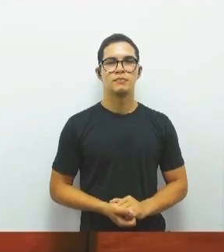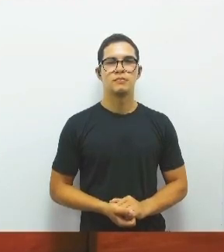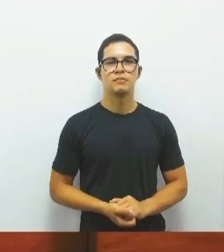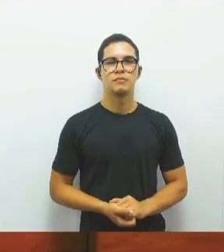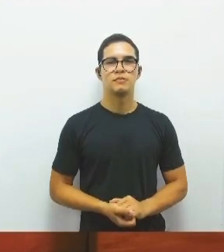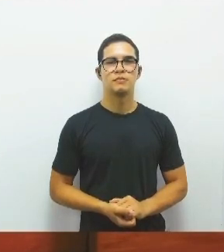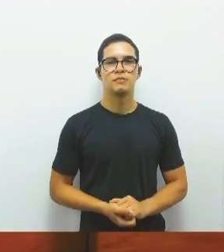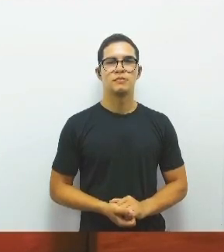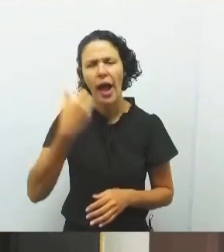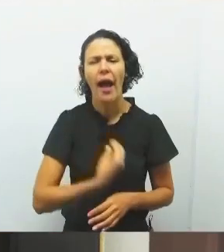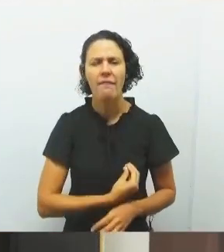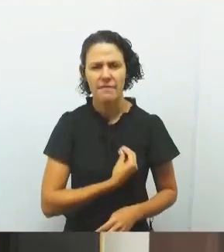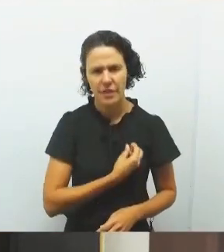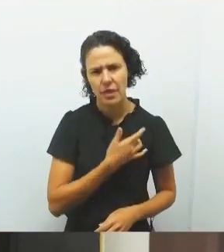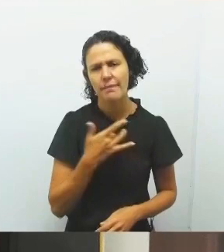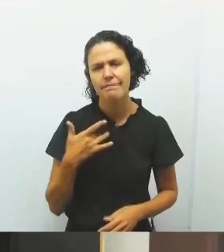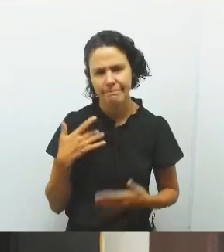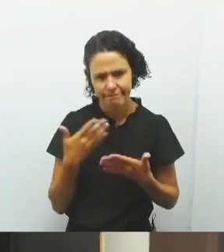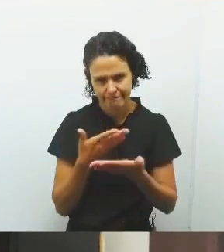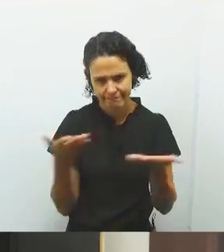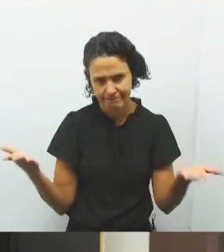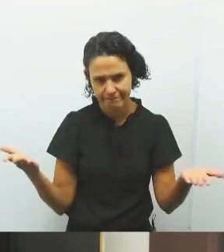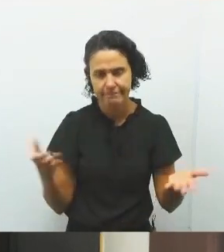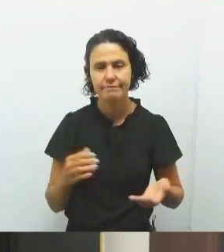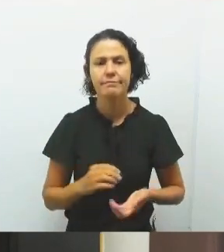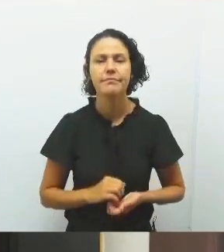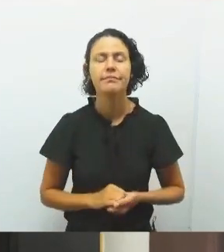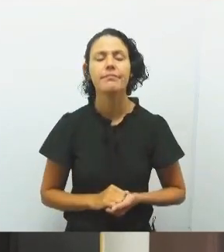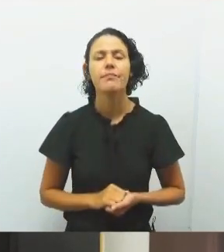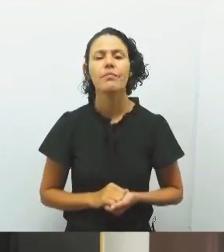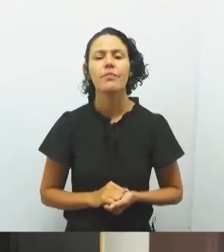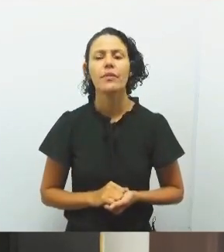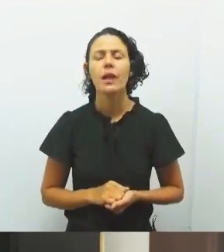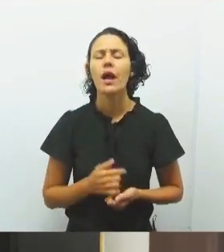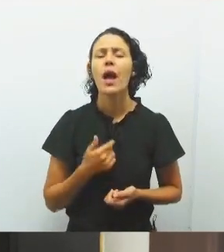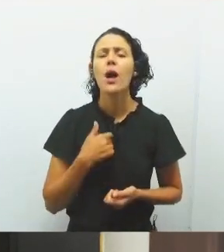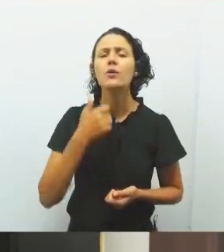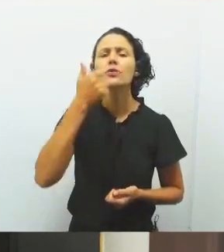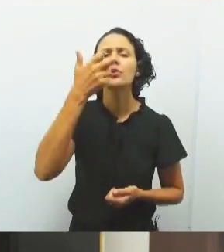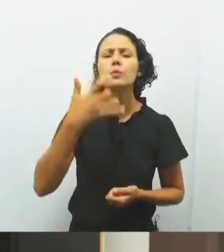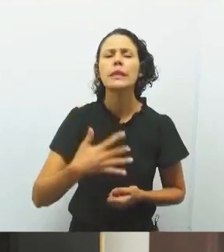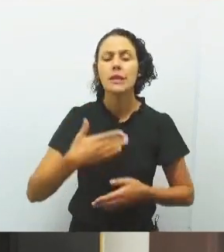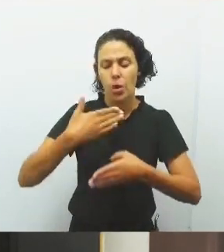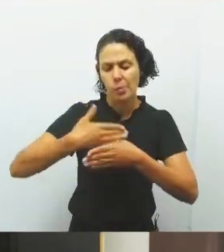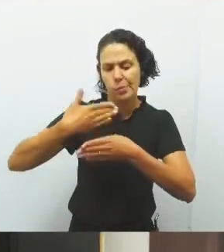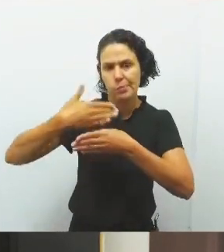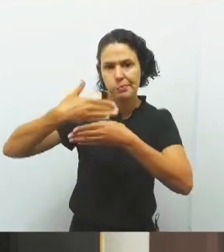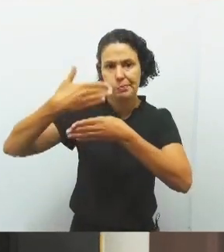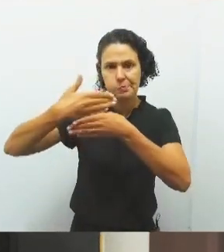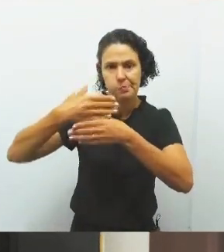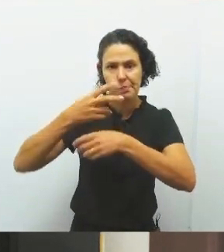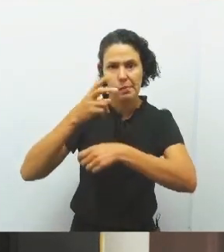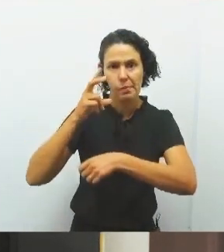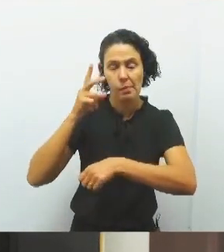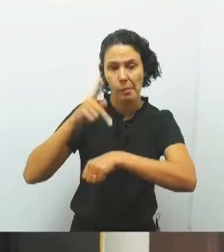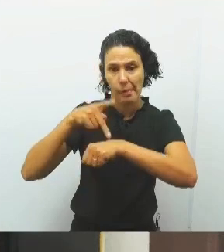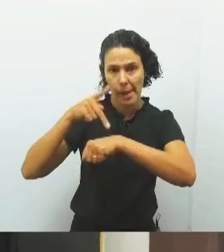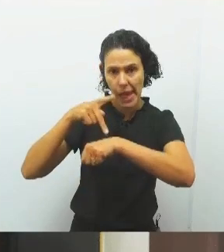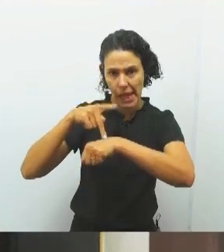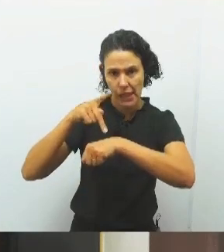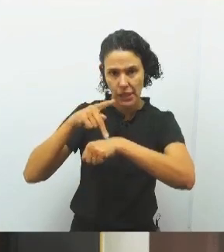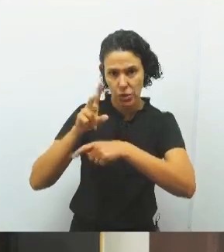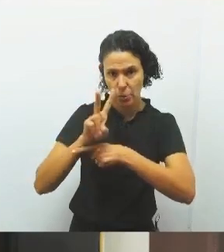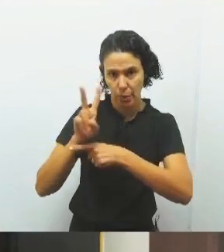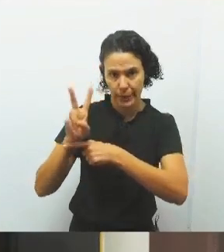tragédia no Rio Grande do Sul na Tribuna demais vereadores se solidarizaram com a população aproveitar aqui também para me